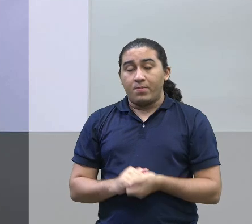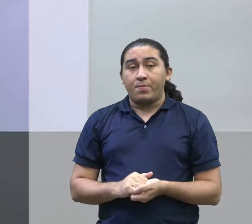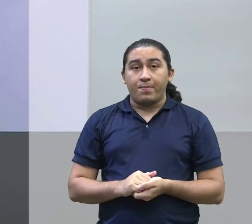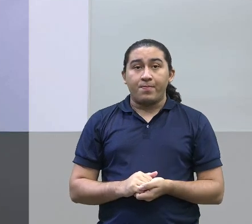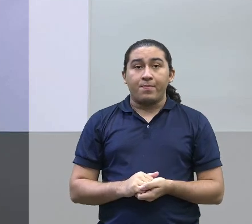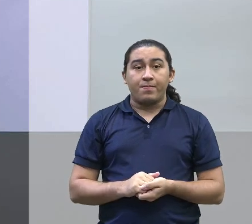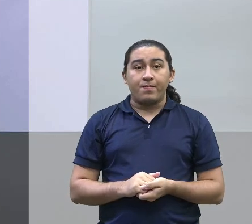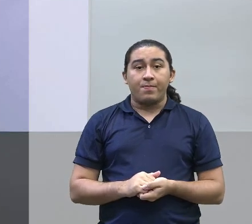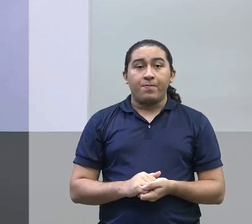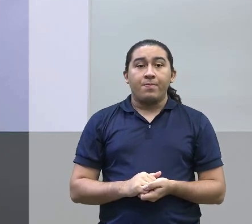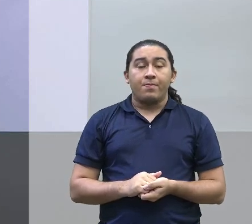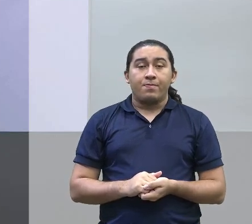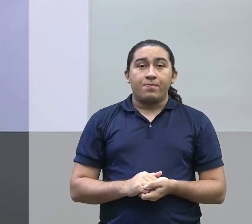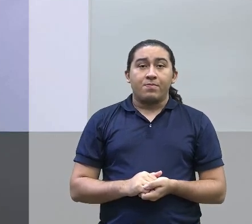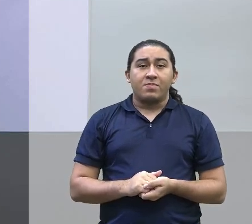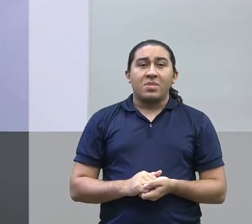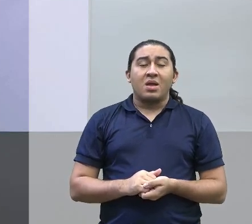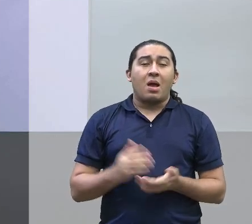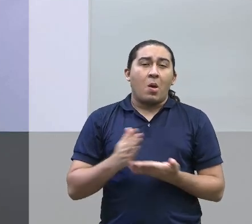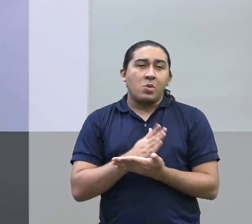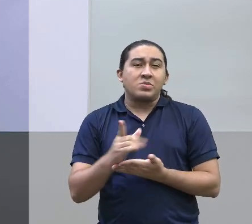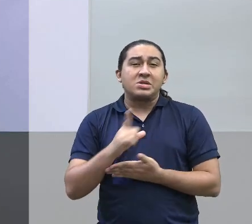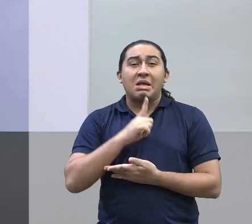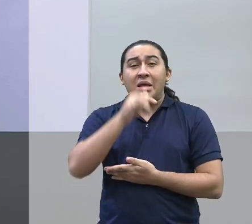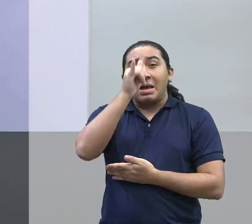vezes tem testemunhas